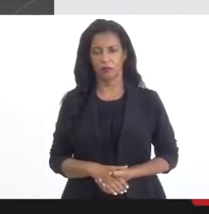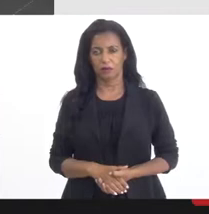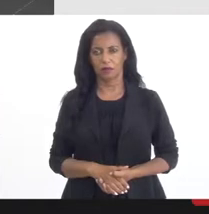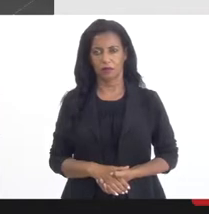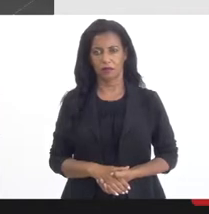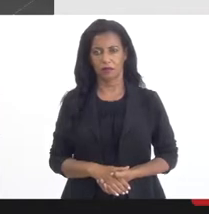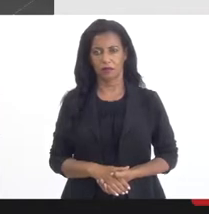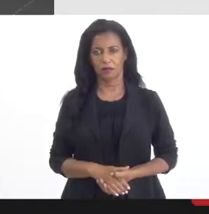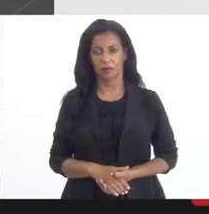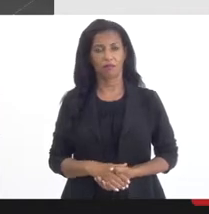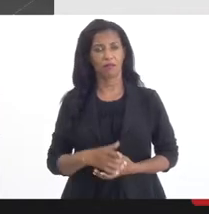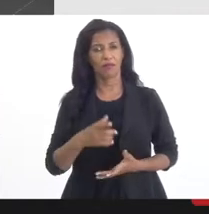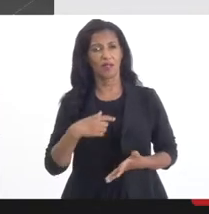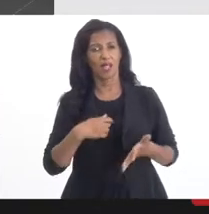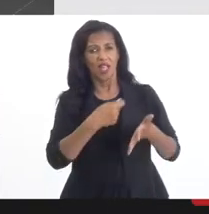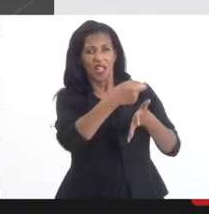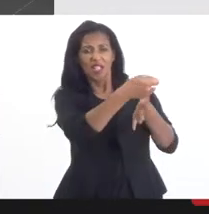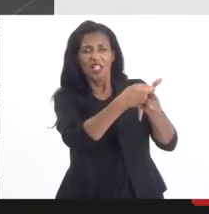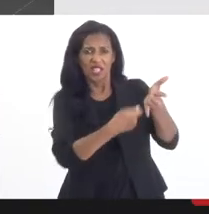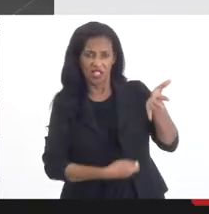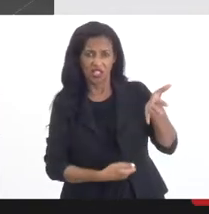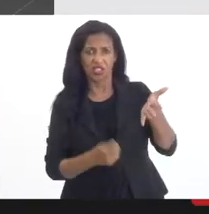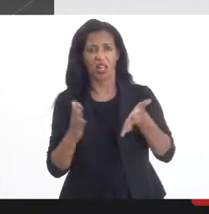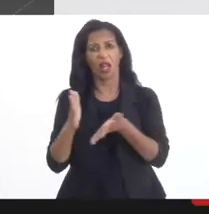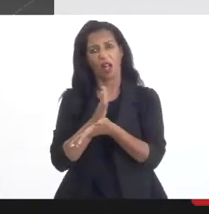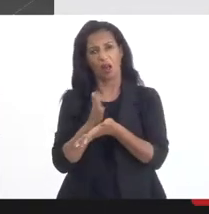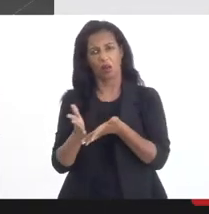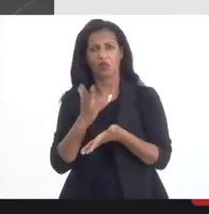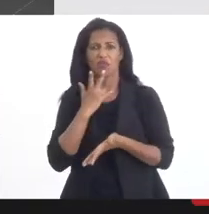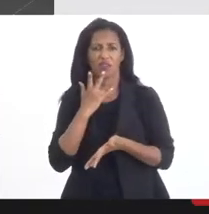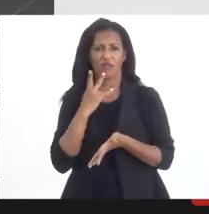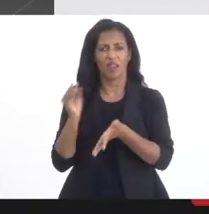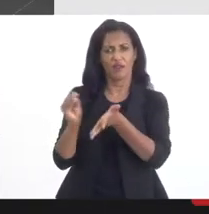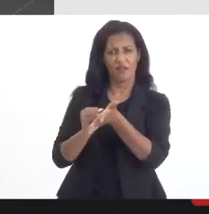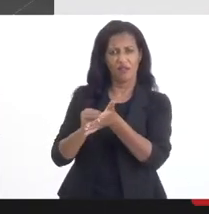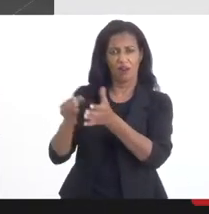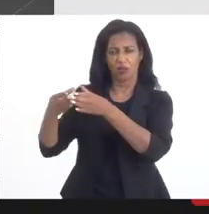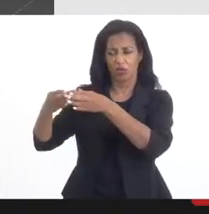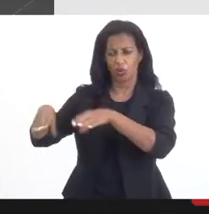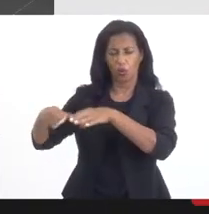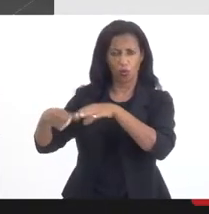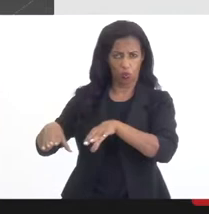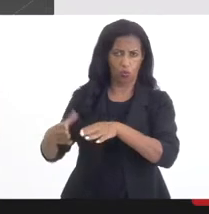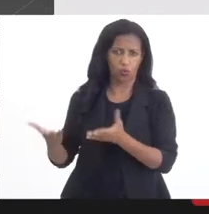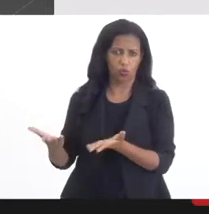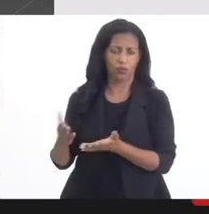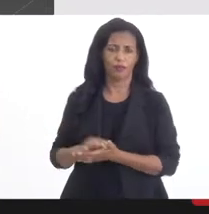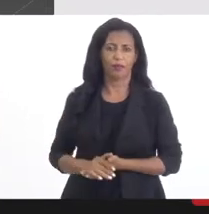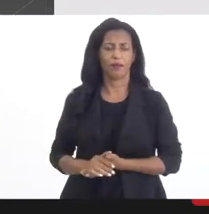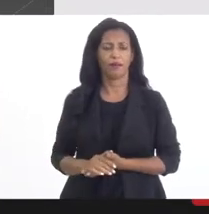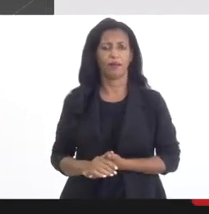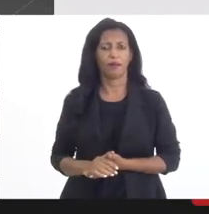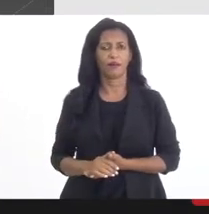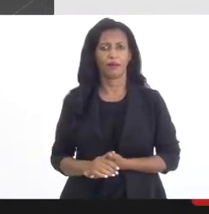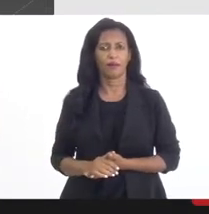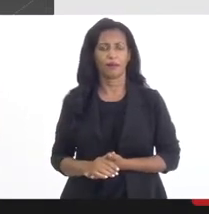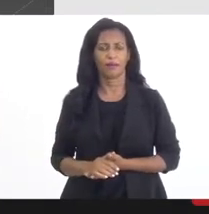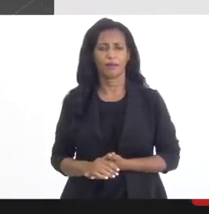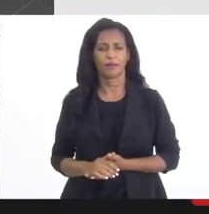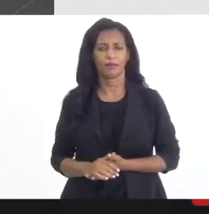Estão listadas aqui algumas coisas que eu já mencionei, da questão da falta de concurso público para atender, que no caso atende a